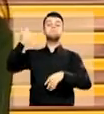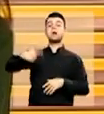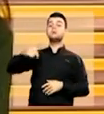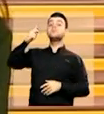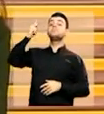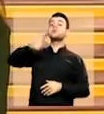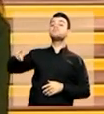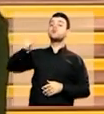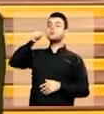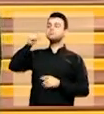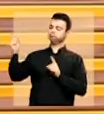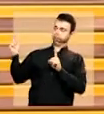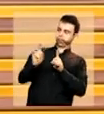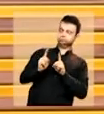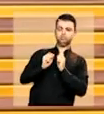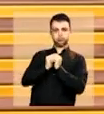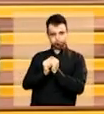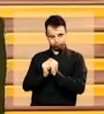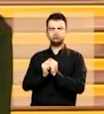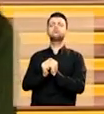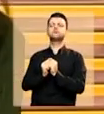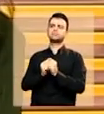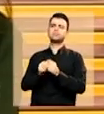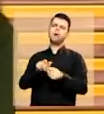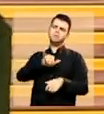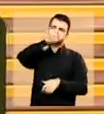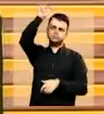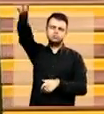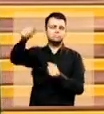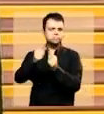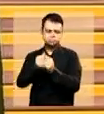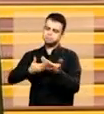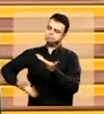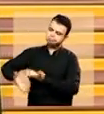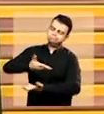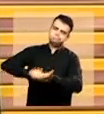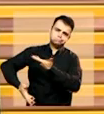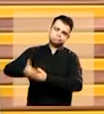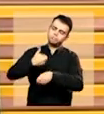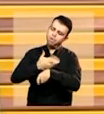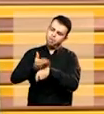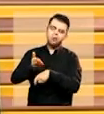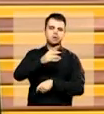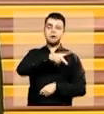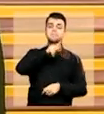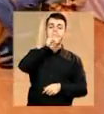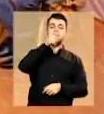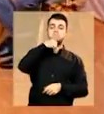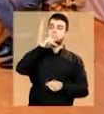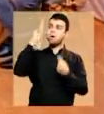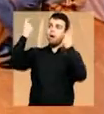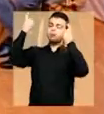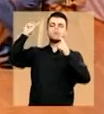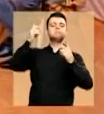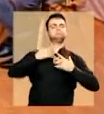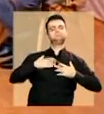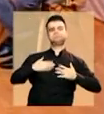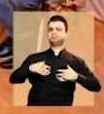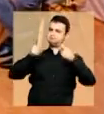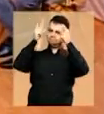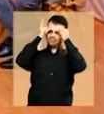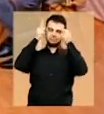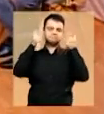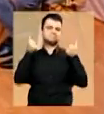sempre acompanha também. A gente embarca com eles, passa o mês com eles, fica o tempo todo, então os pais ficam tranquilos. Ficam tranquilos. É a primeira saída, né? A